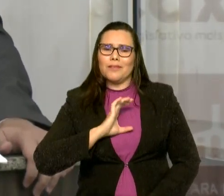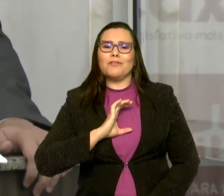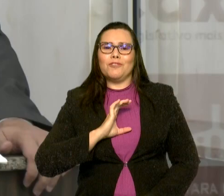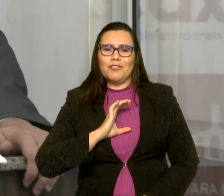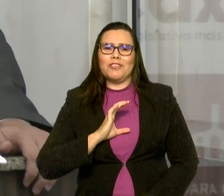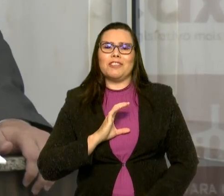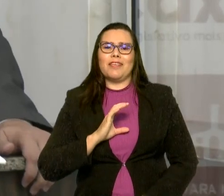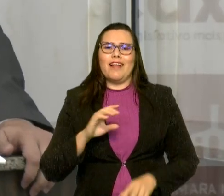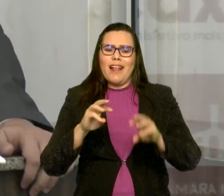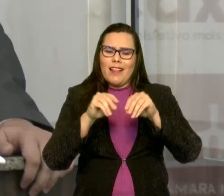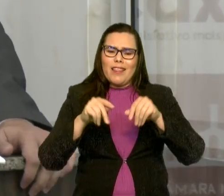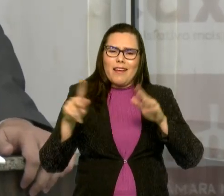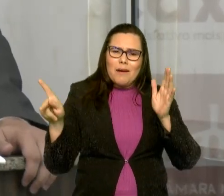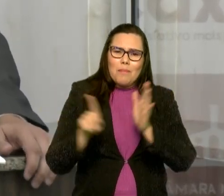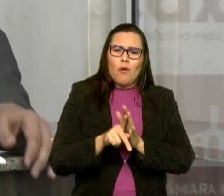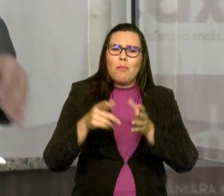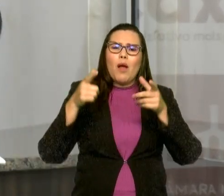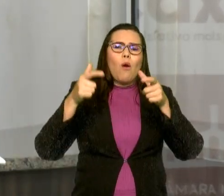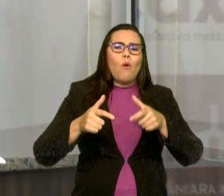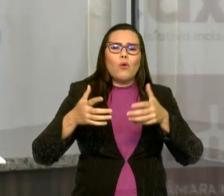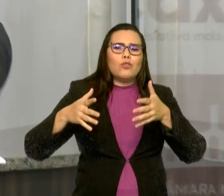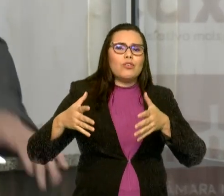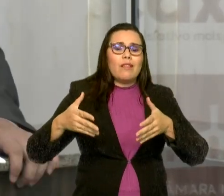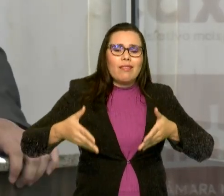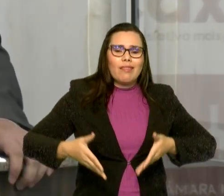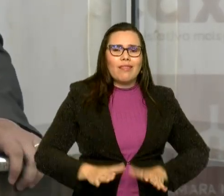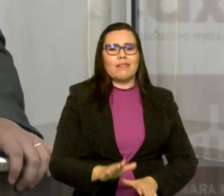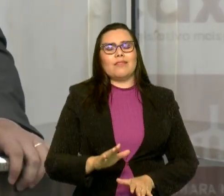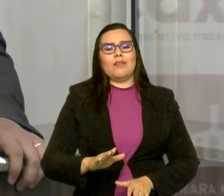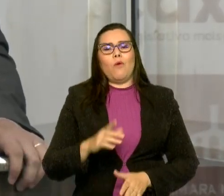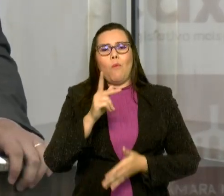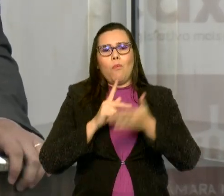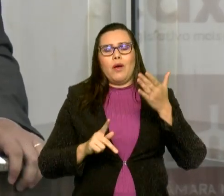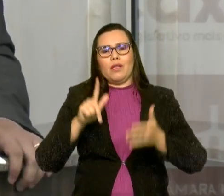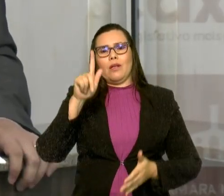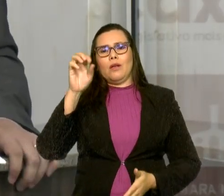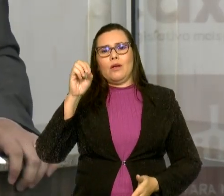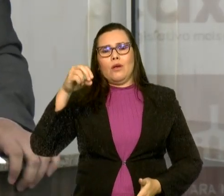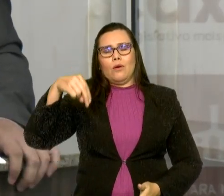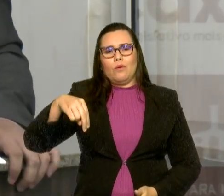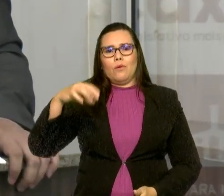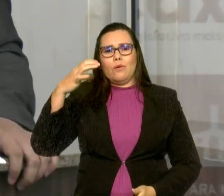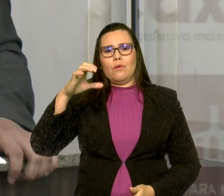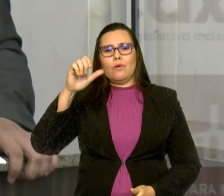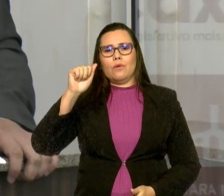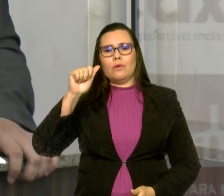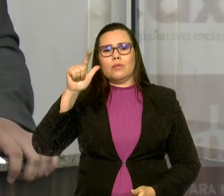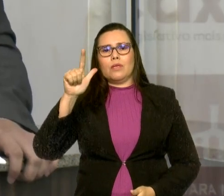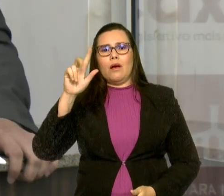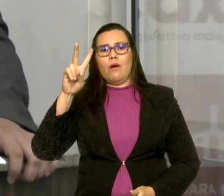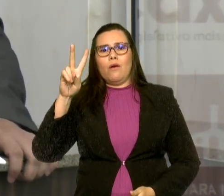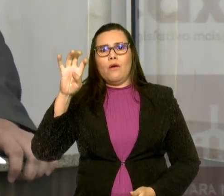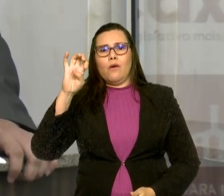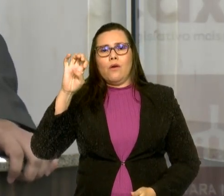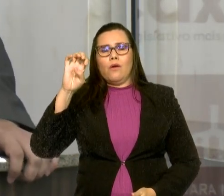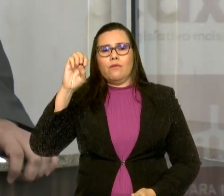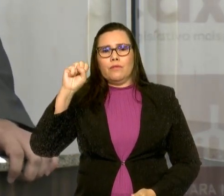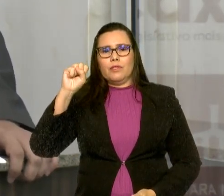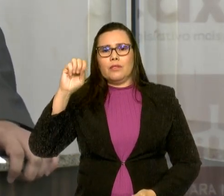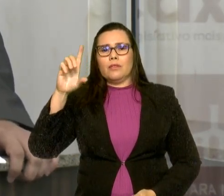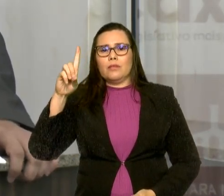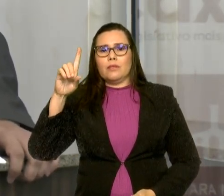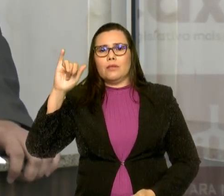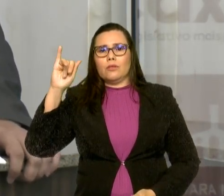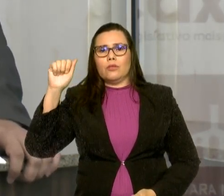se ele assinar amanhã, 6 de maio de 2023, entraremos para a história homenageando esse grande poeta maranhense e caxiense, Gonçalves